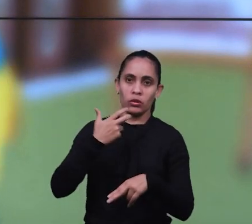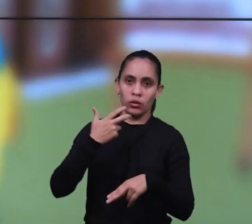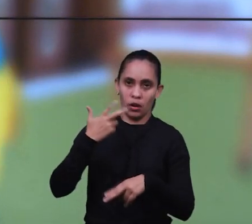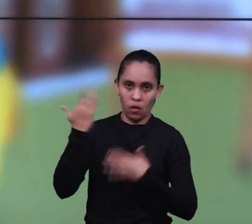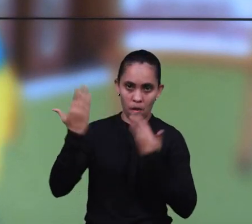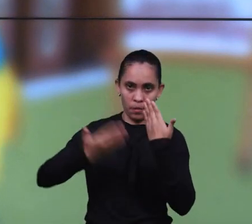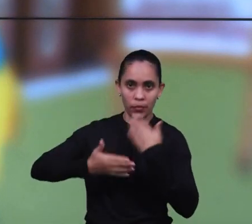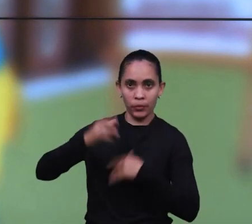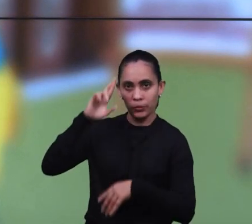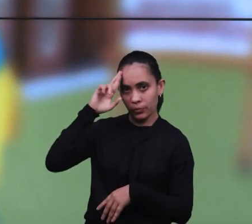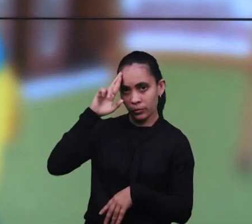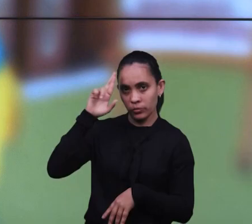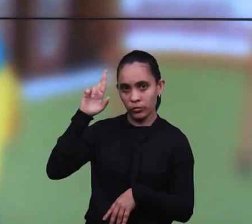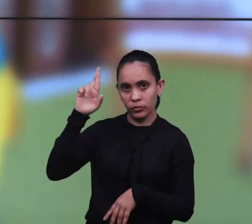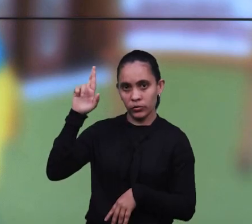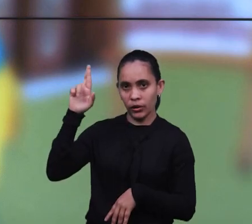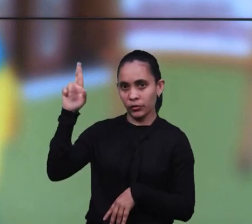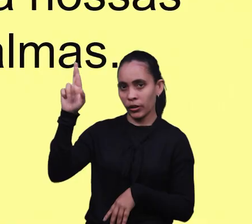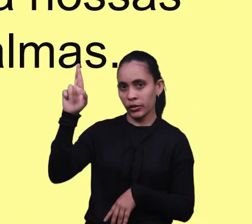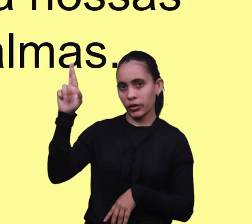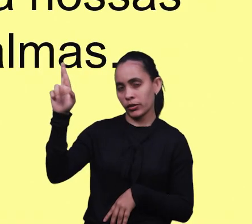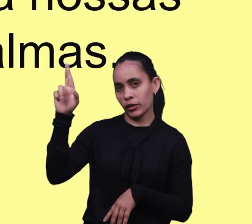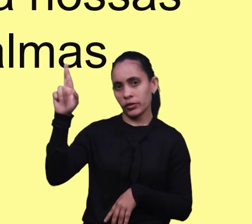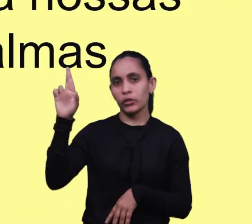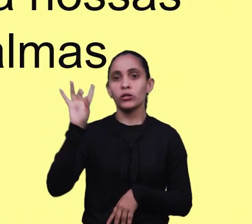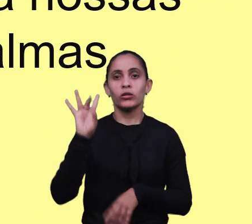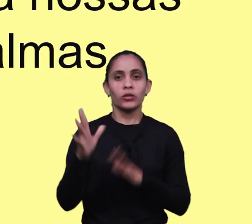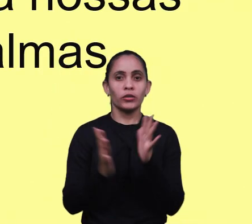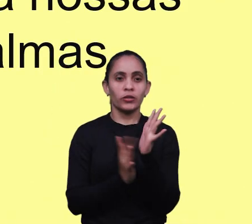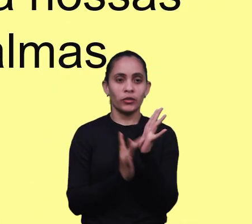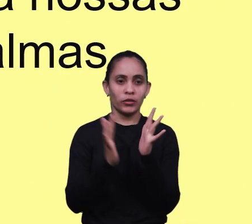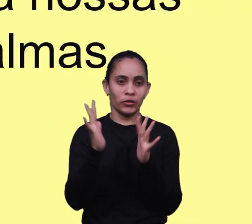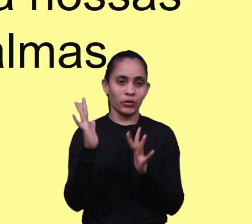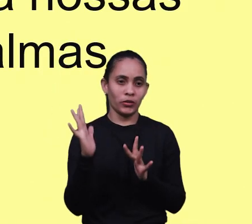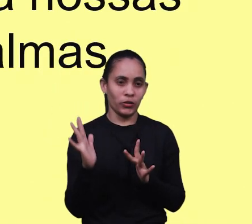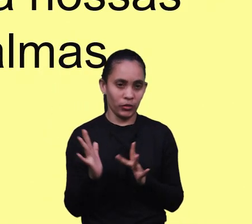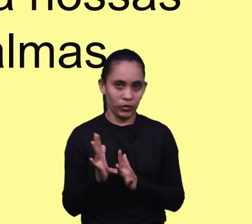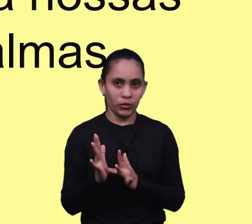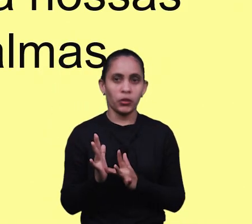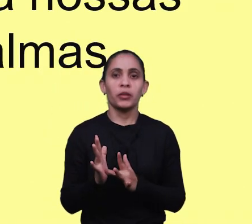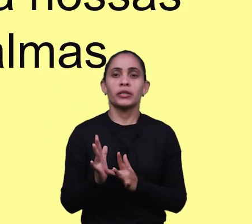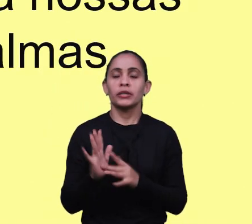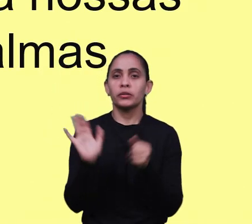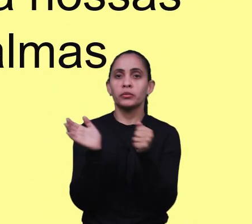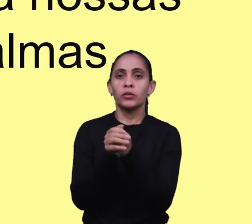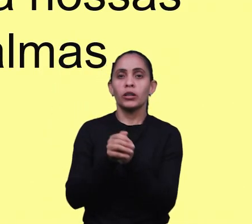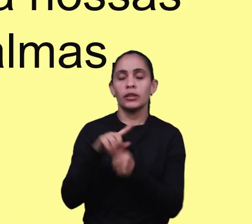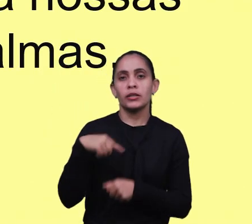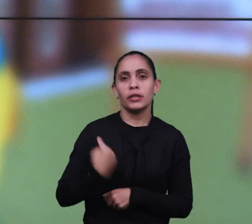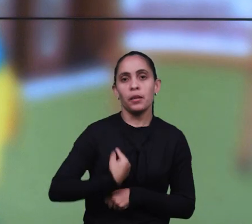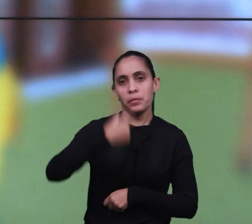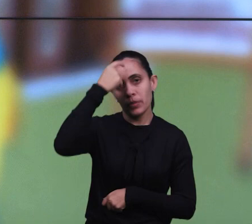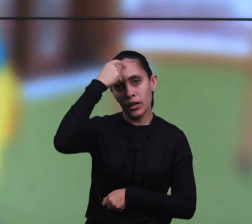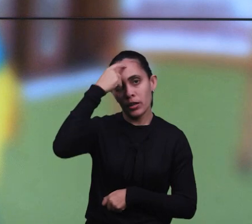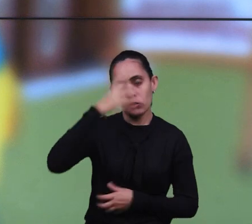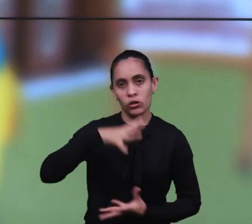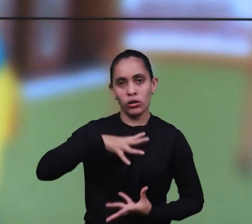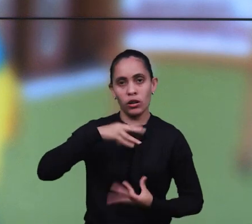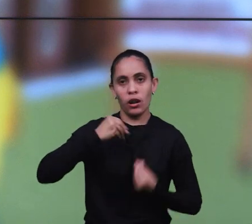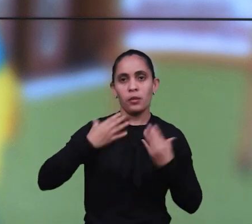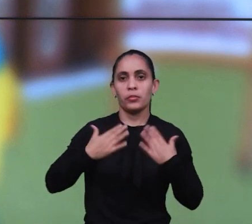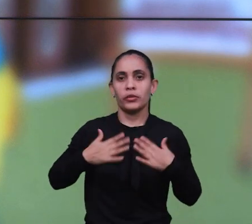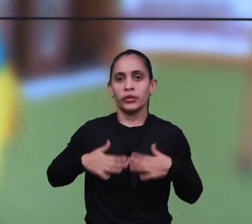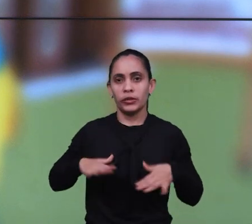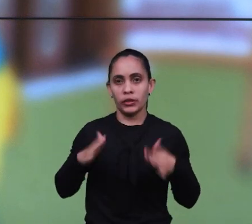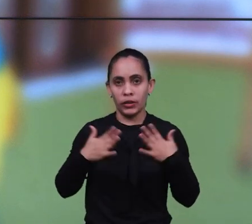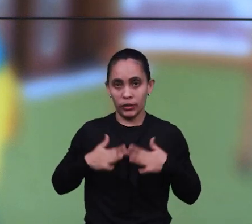Senhor. E nós vamos nos assentar na presença do Senhor, porque só Jesus traz proteção para as